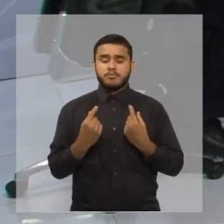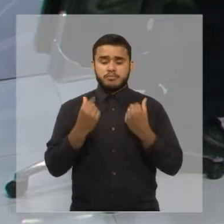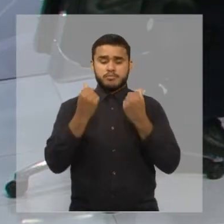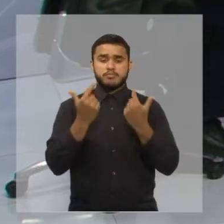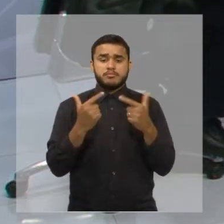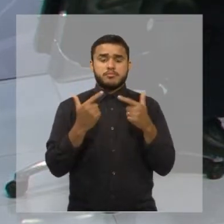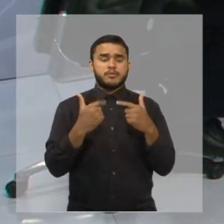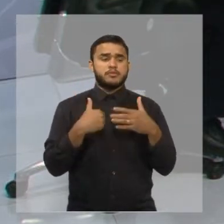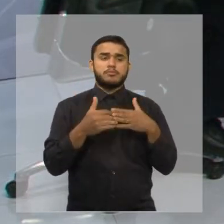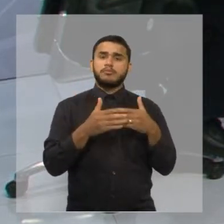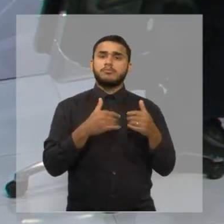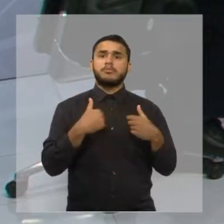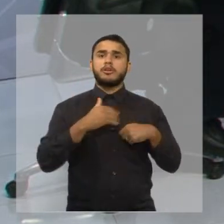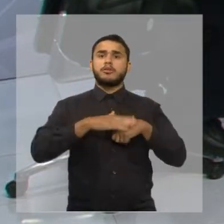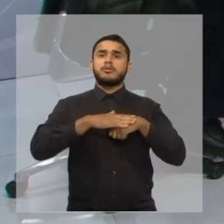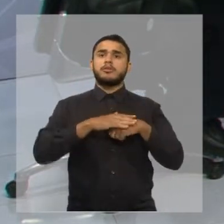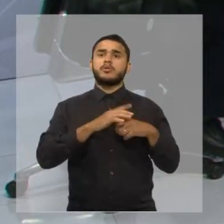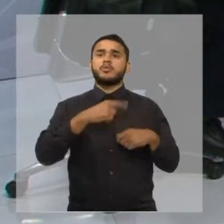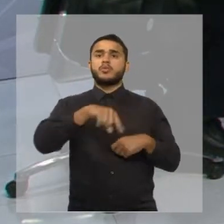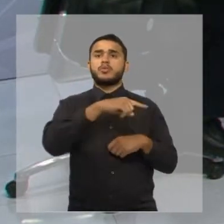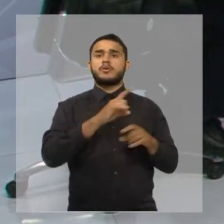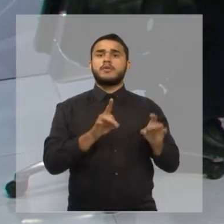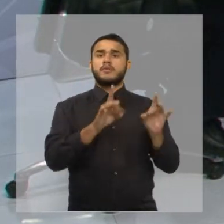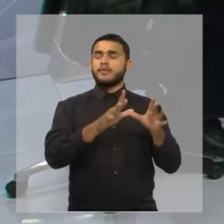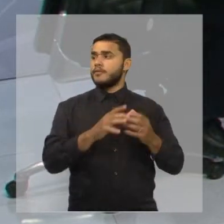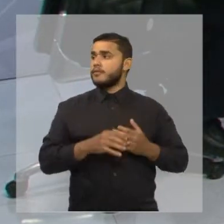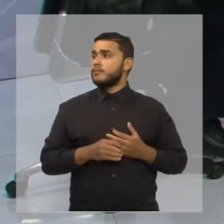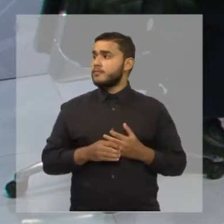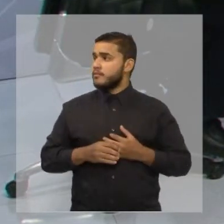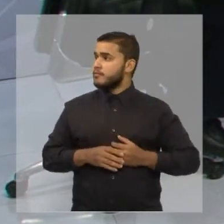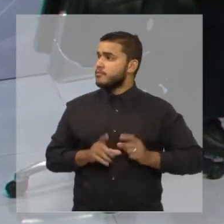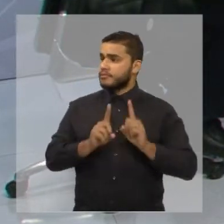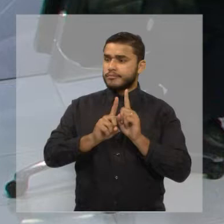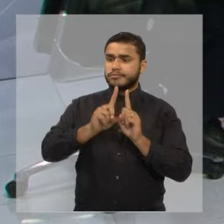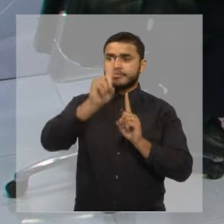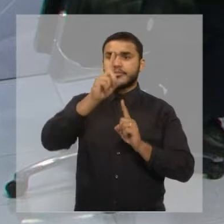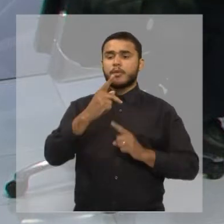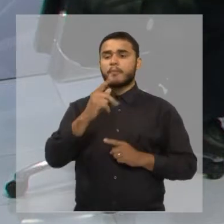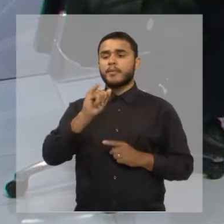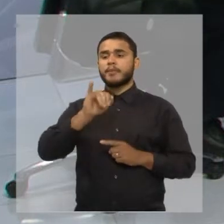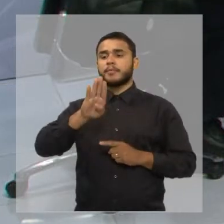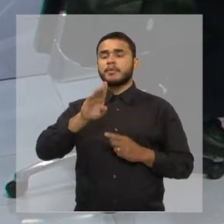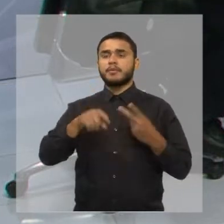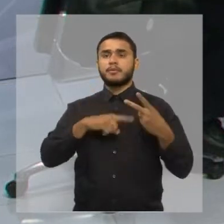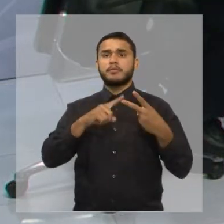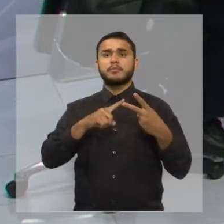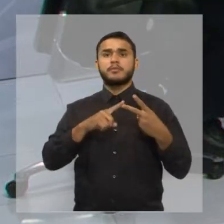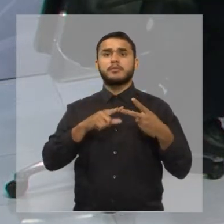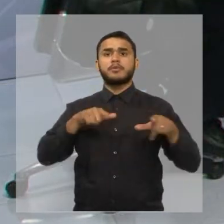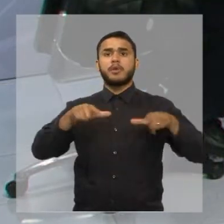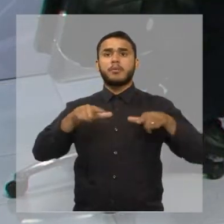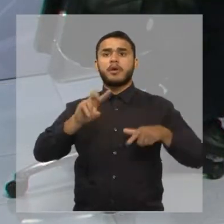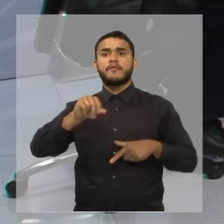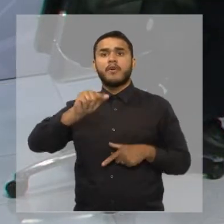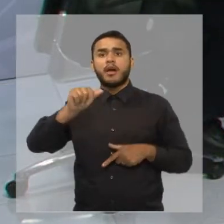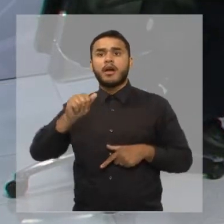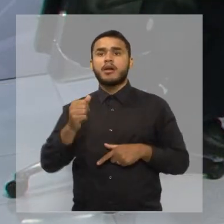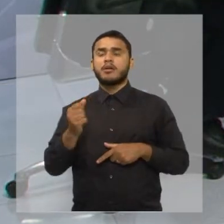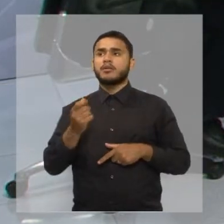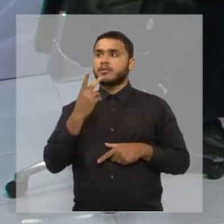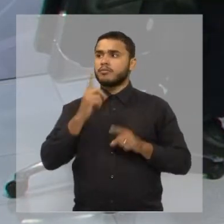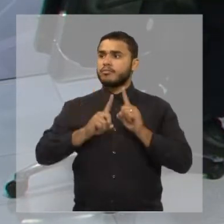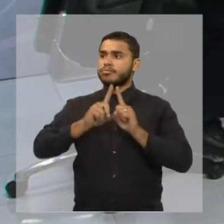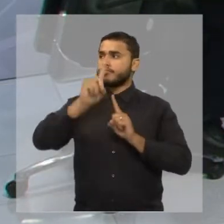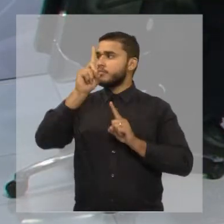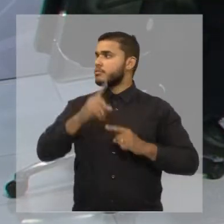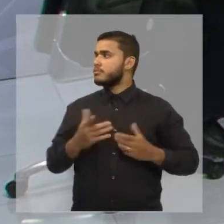não deixar fazer por motivo ideológico. Então todo o crescimento do PIB que nós tivemos, geração de trabalho, foi tudo uma fantasia. Foi tudo exportação pelo crescimento